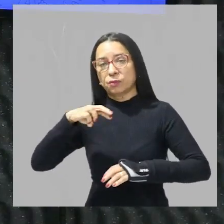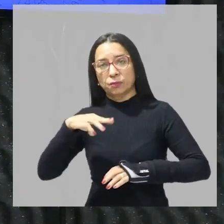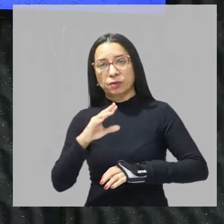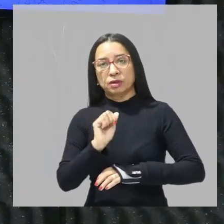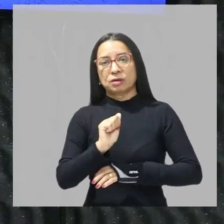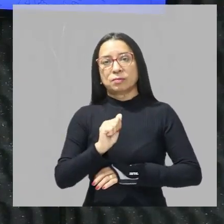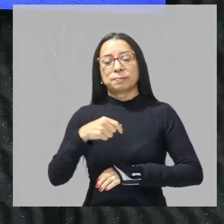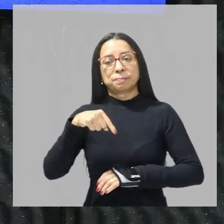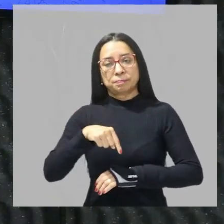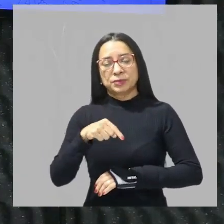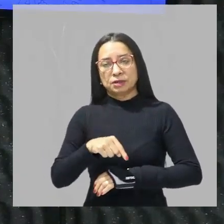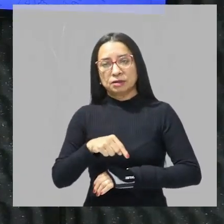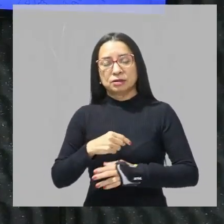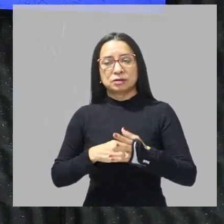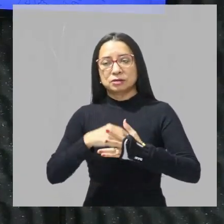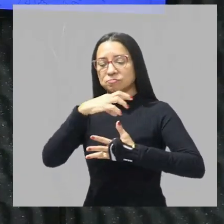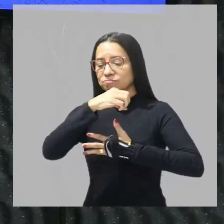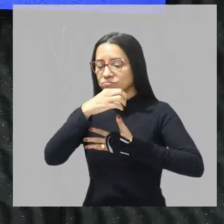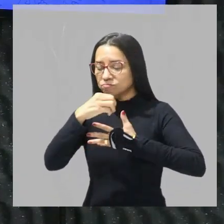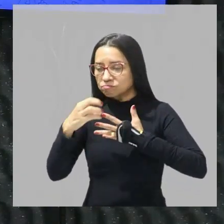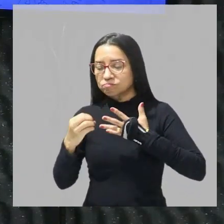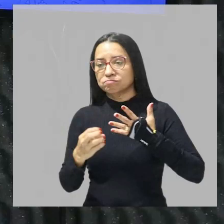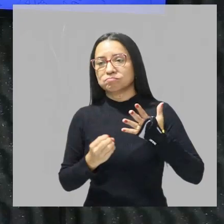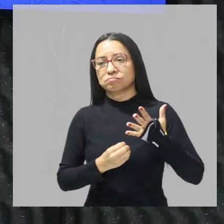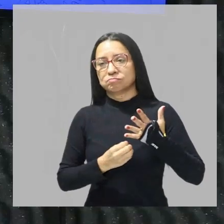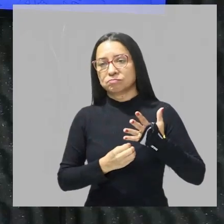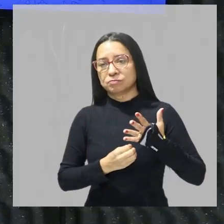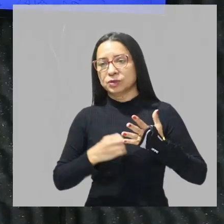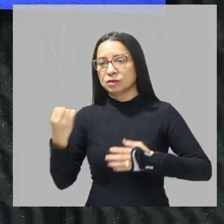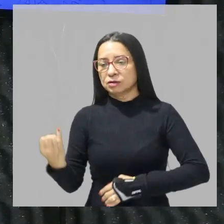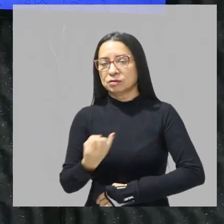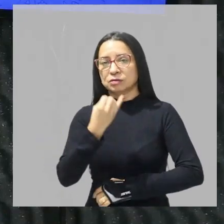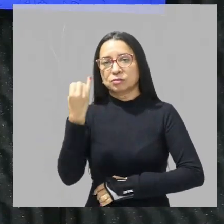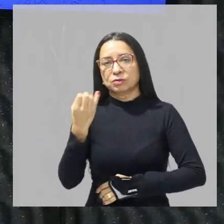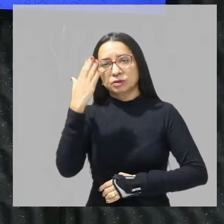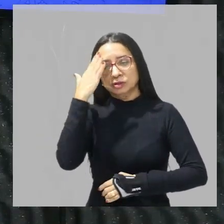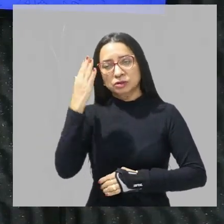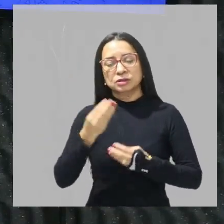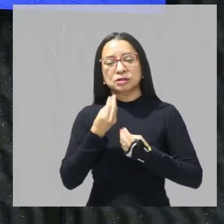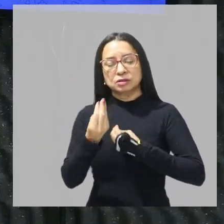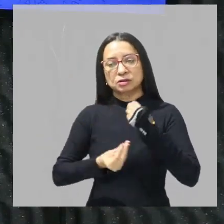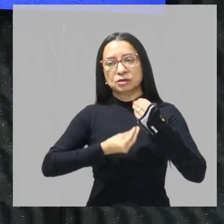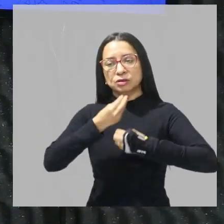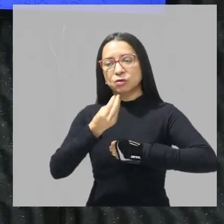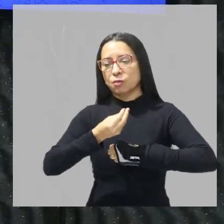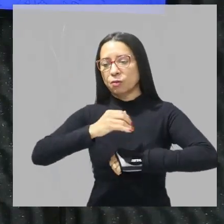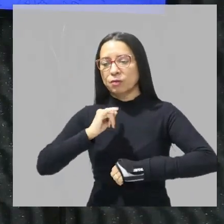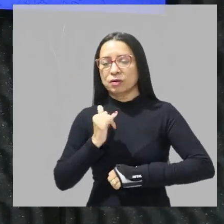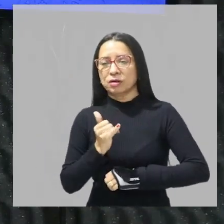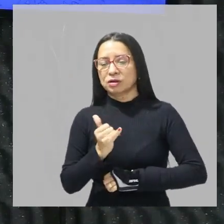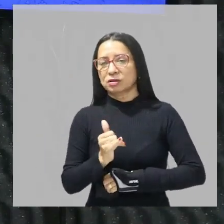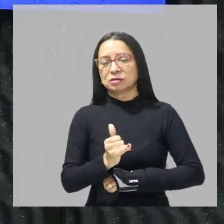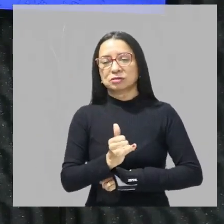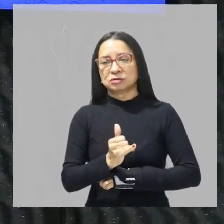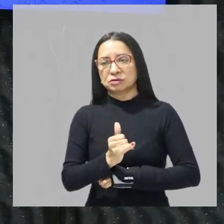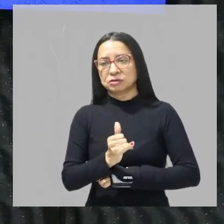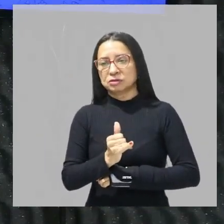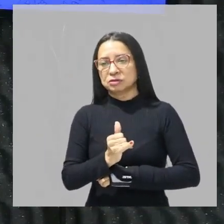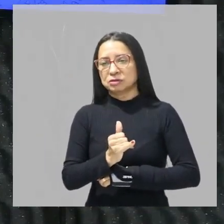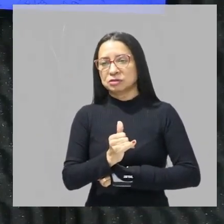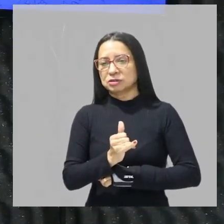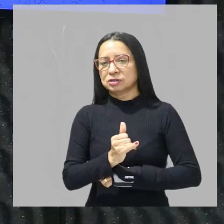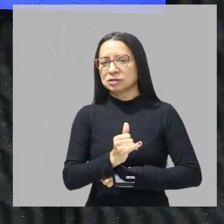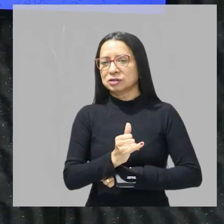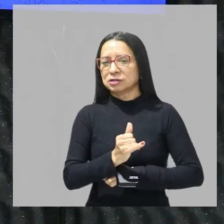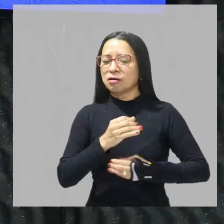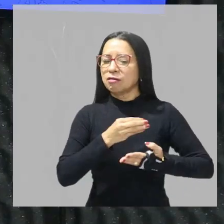essa parte de cadeias e teias alimentares. É importante a gente entender como é que a energia ela é transmitida de um